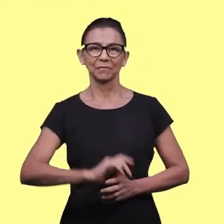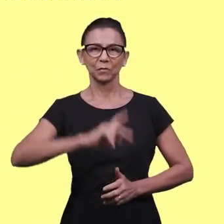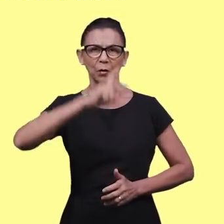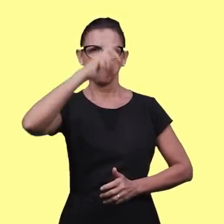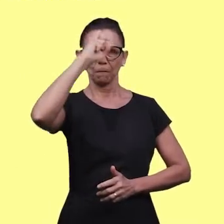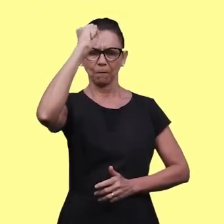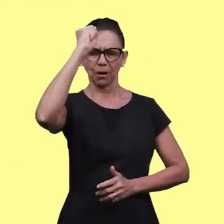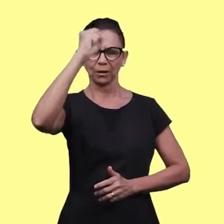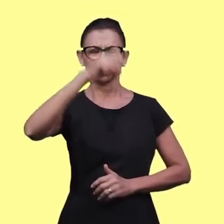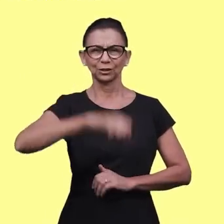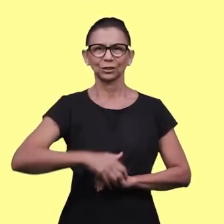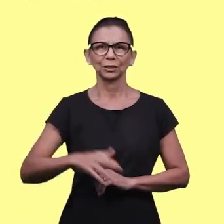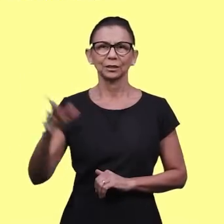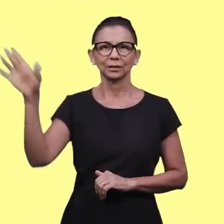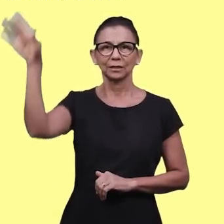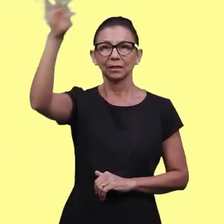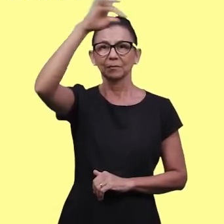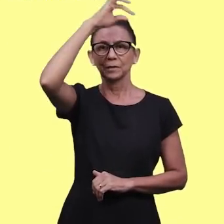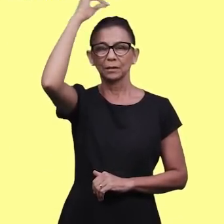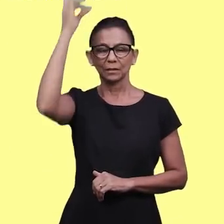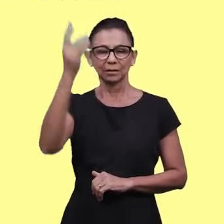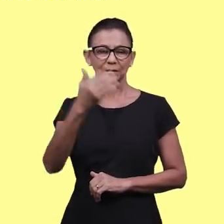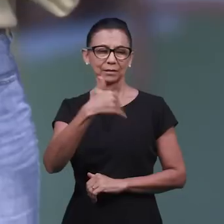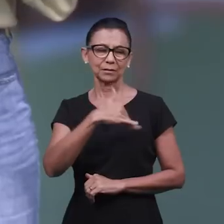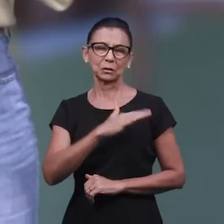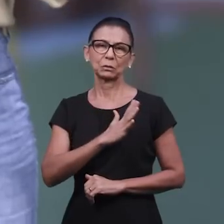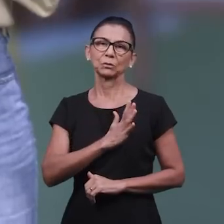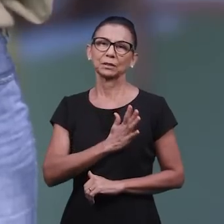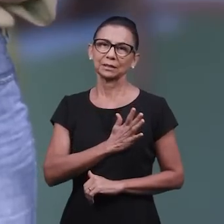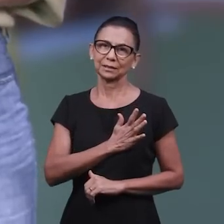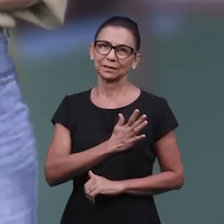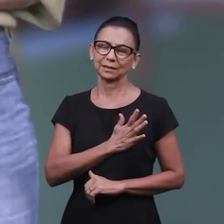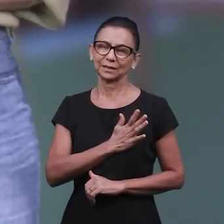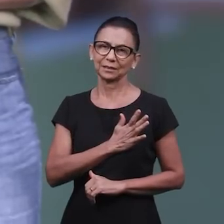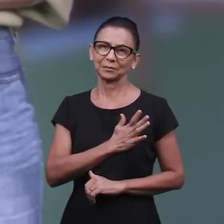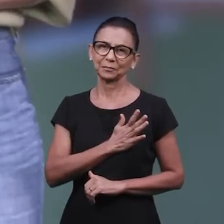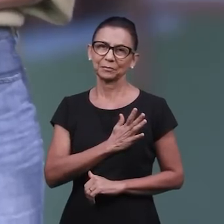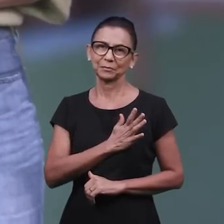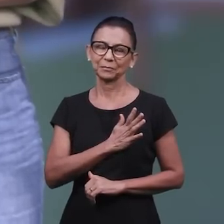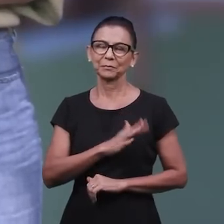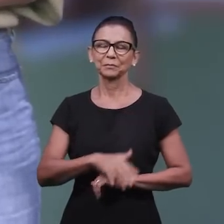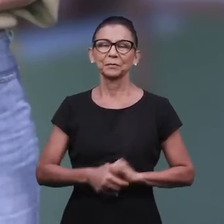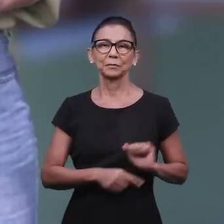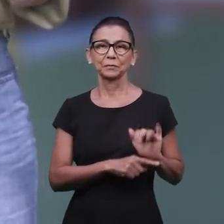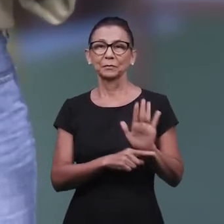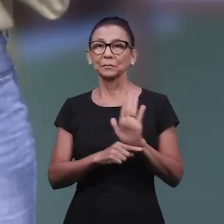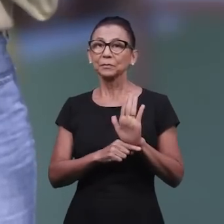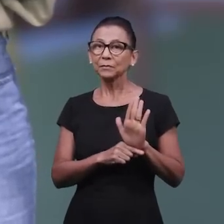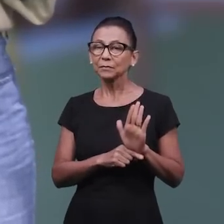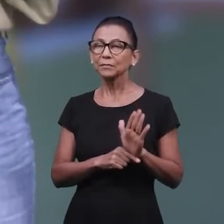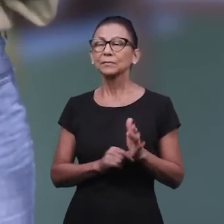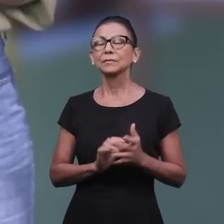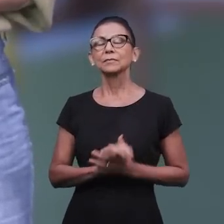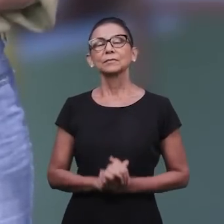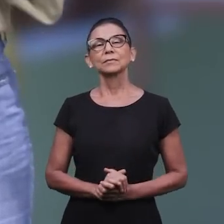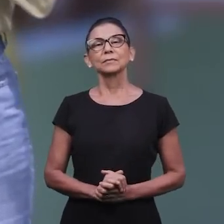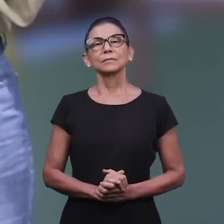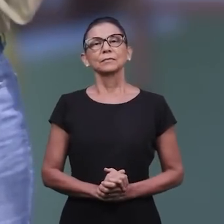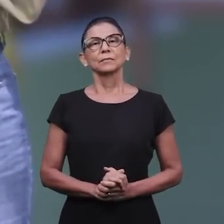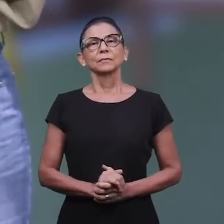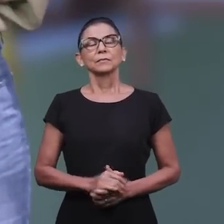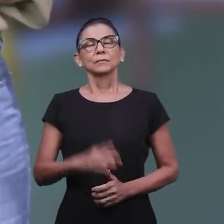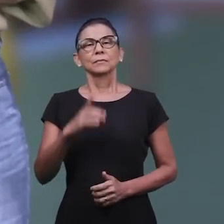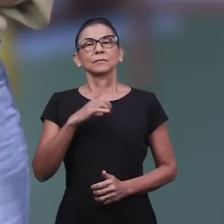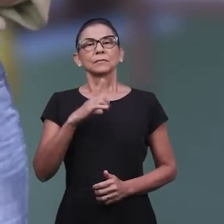forte, pois o Espírito Santo estará em nós para nos fortalecer e teremos à nossa disposição